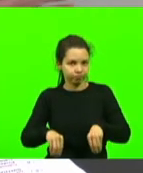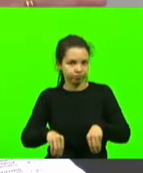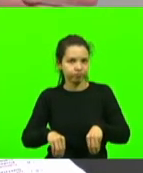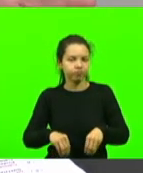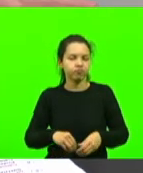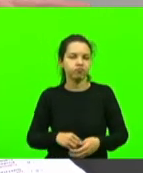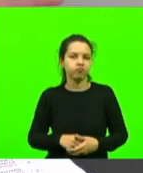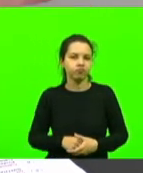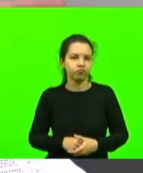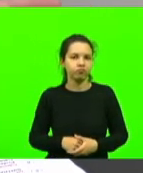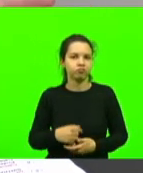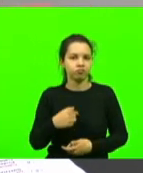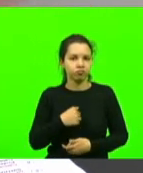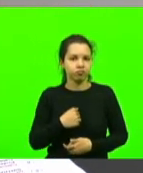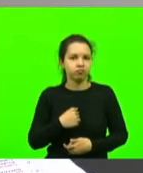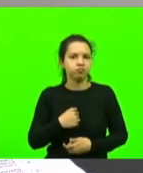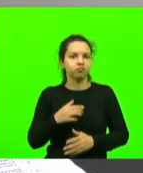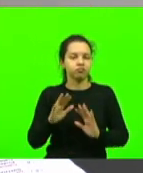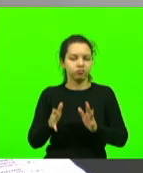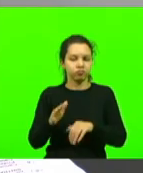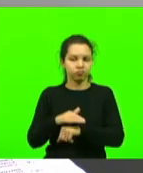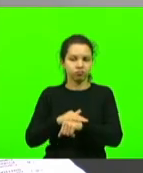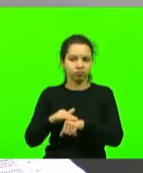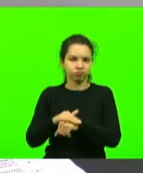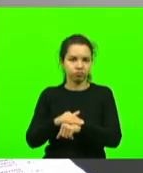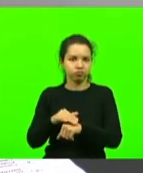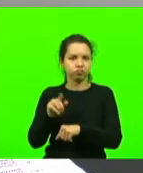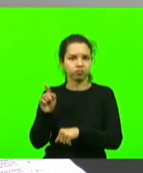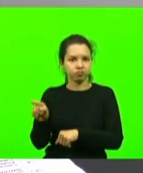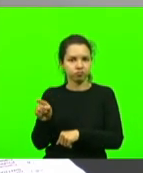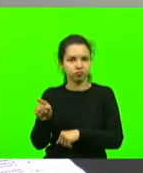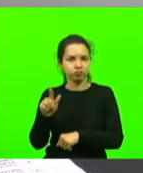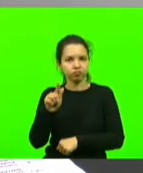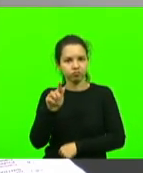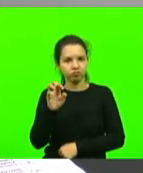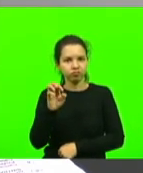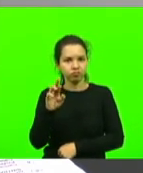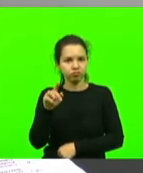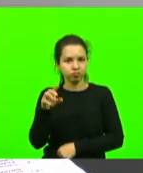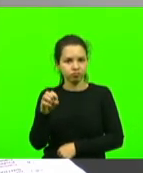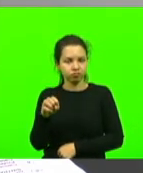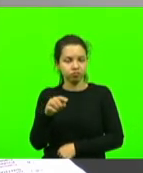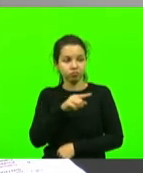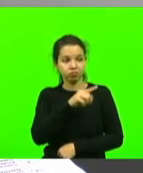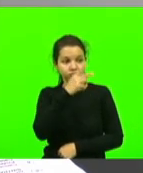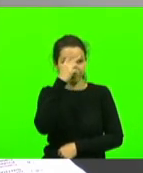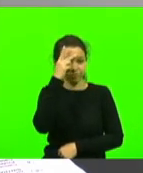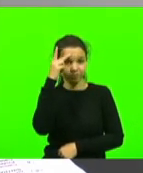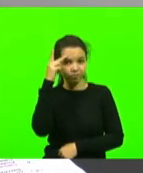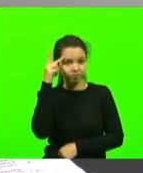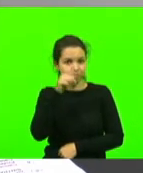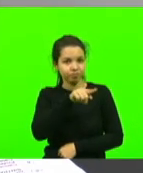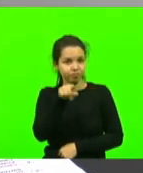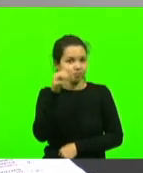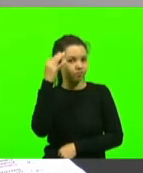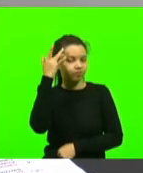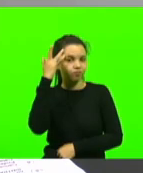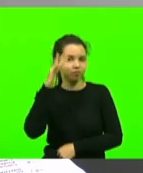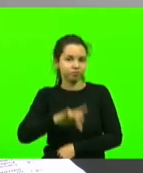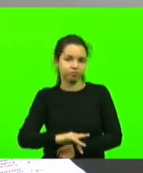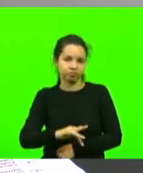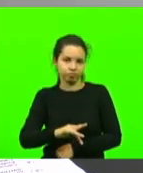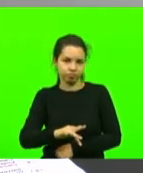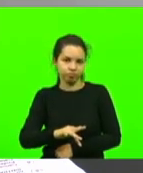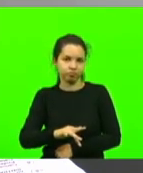dizia aqui ao pé do ouvido para o Geraldo e não estão sabendo disso né não estão cientes disso então